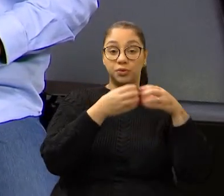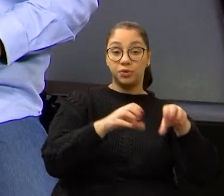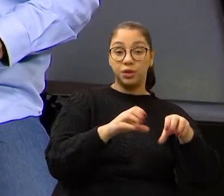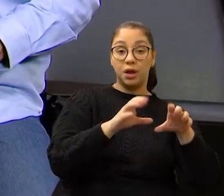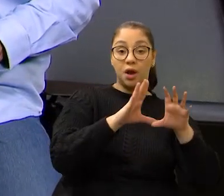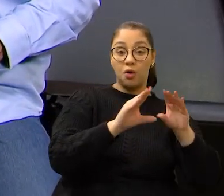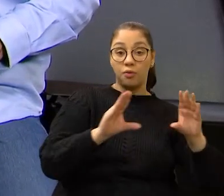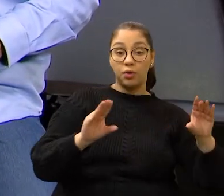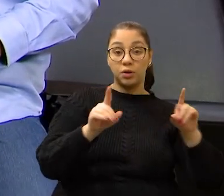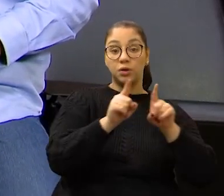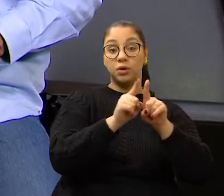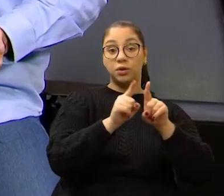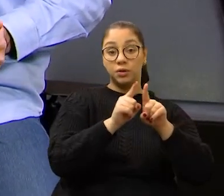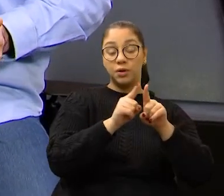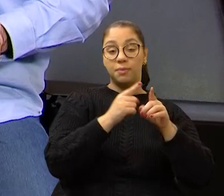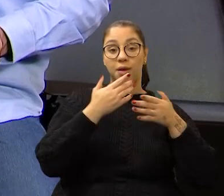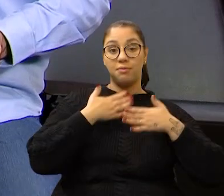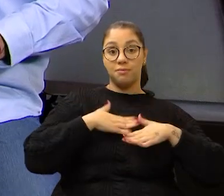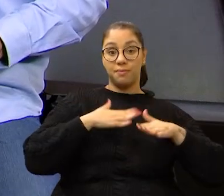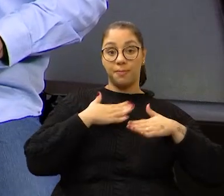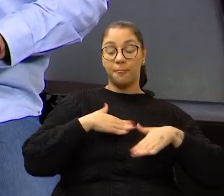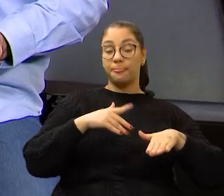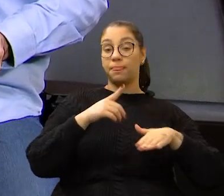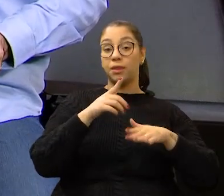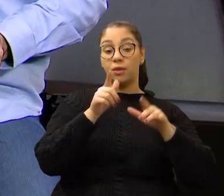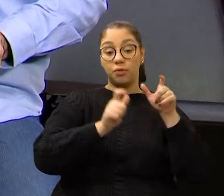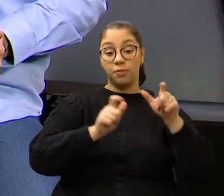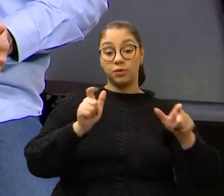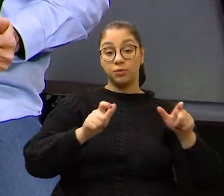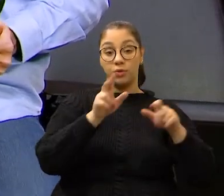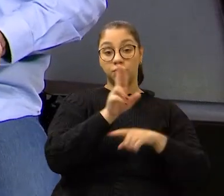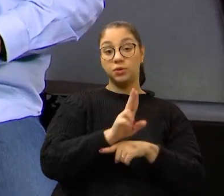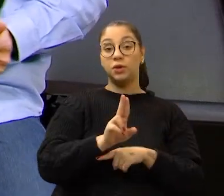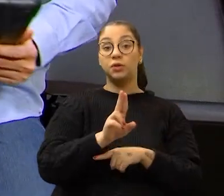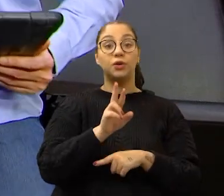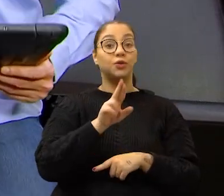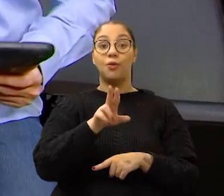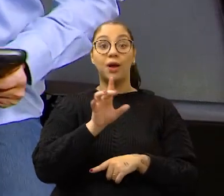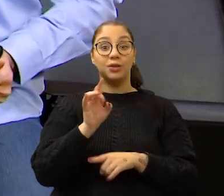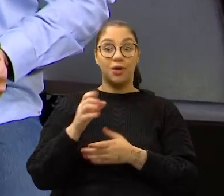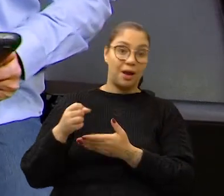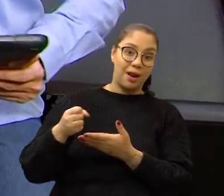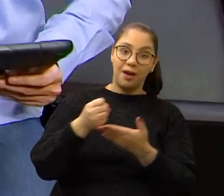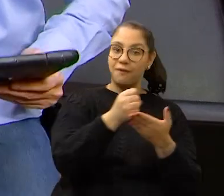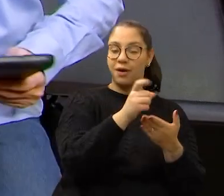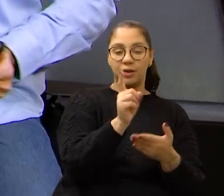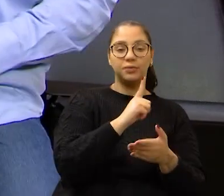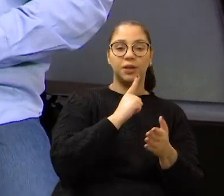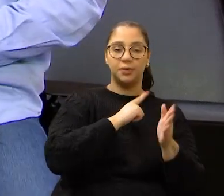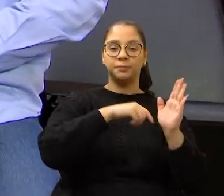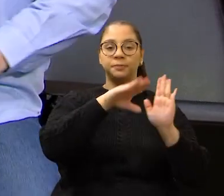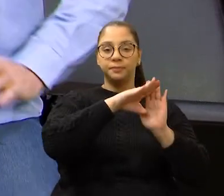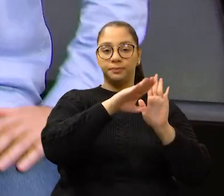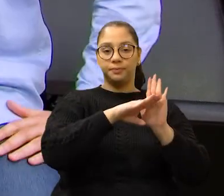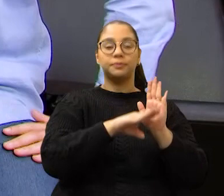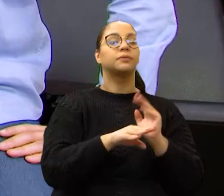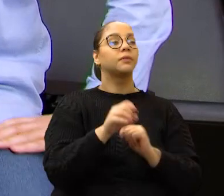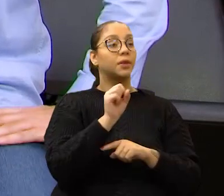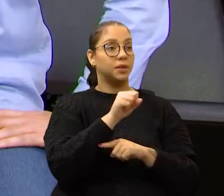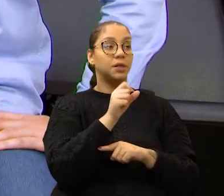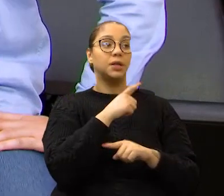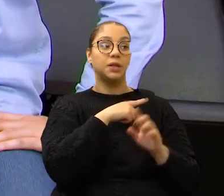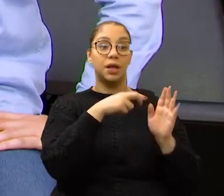e segurança dos passageiros. Então é importante dizer que tem determinações, não é simplesmente levar o animal com ele. Exatamente,